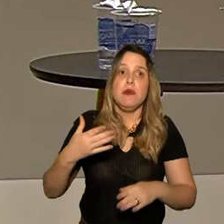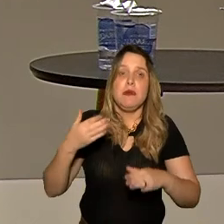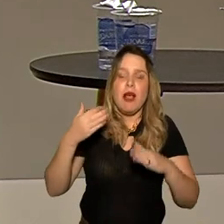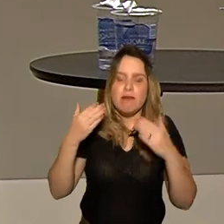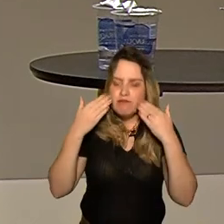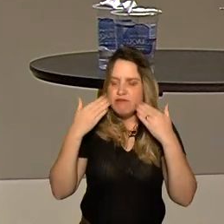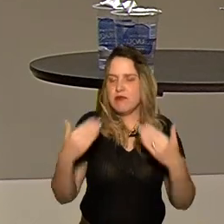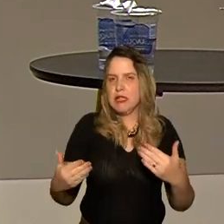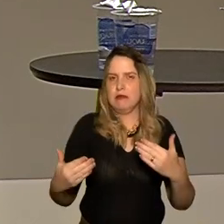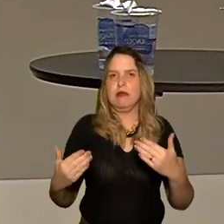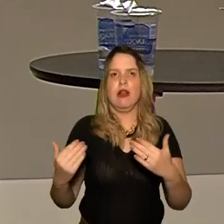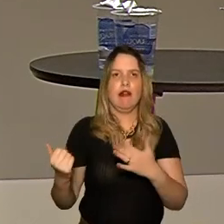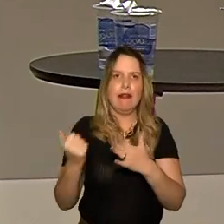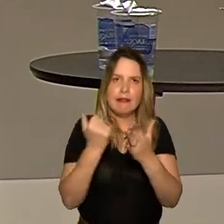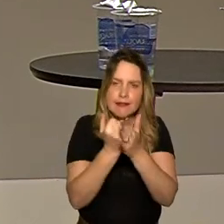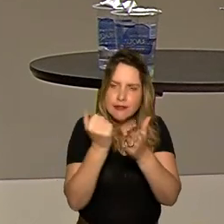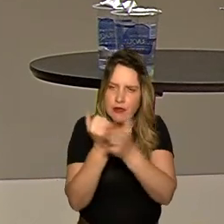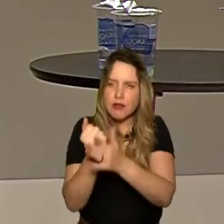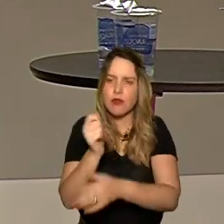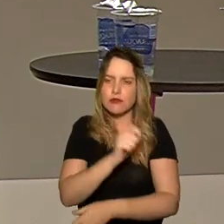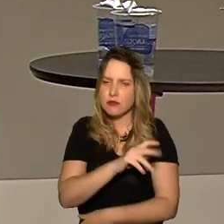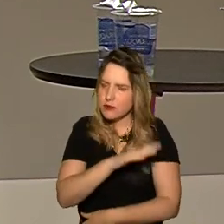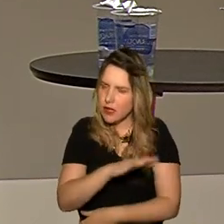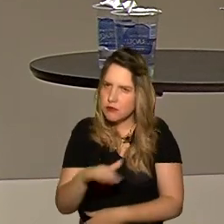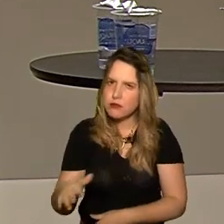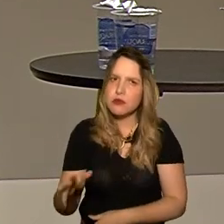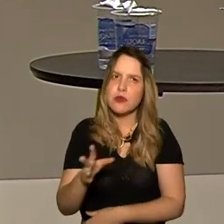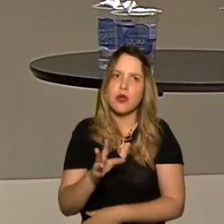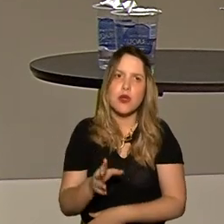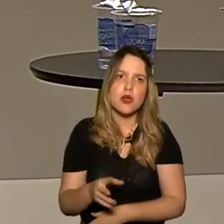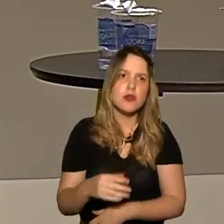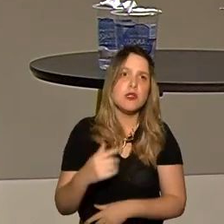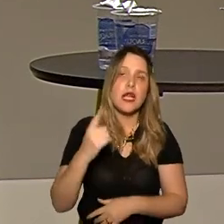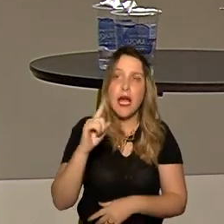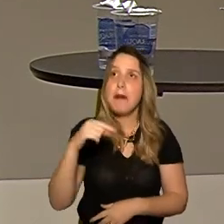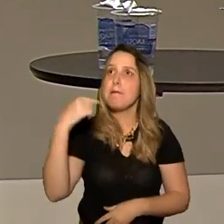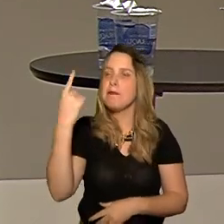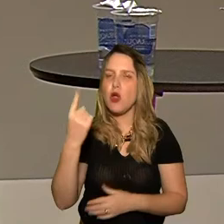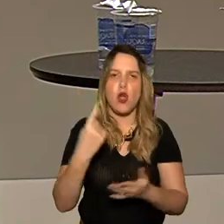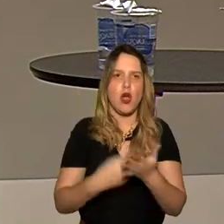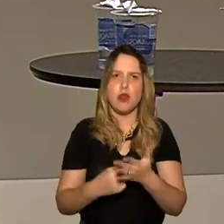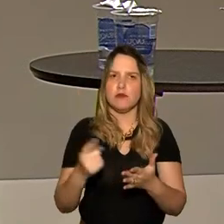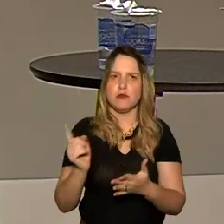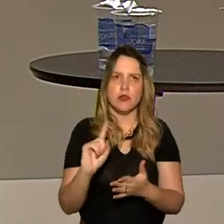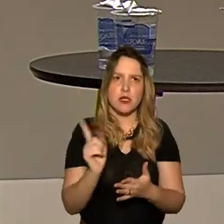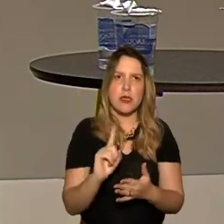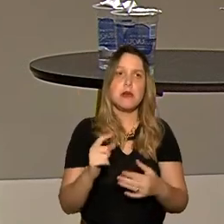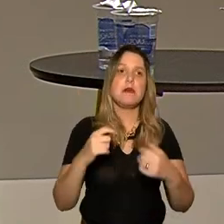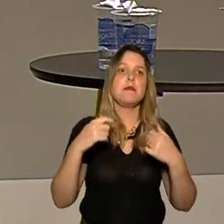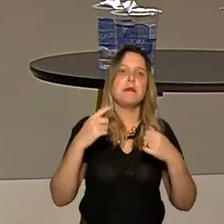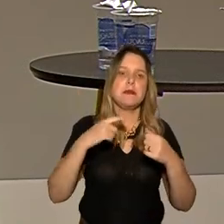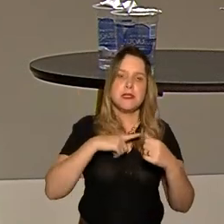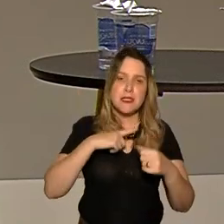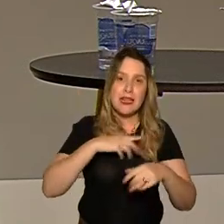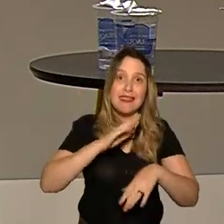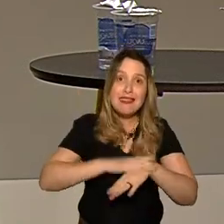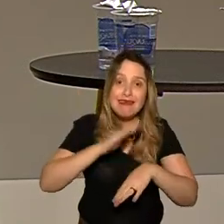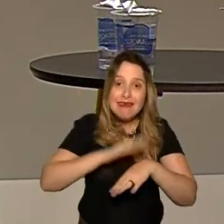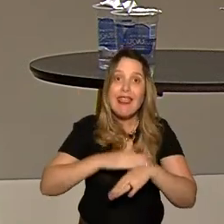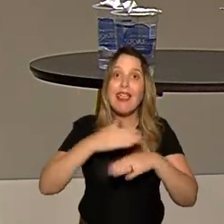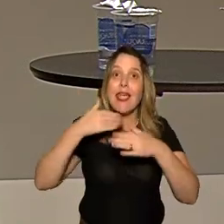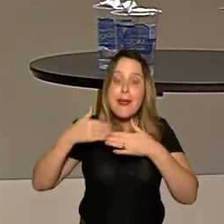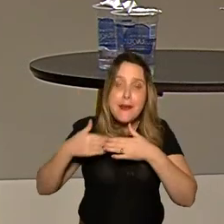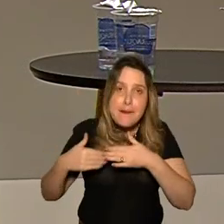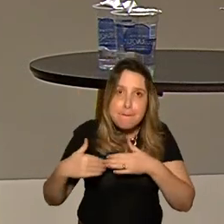falar opa faltou alguma coisa eu preciso voltar lá eu quero ver a próxima acho que dentro das limitações